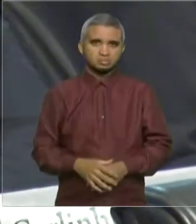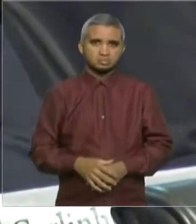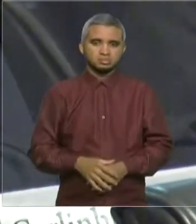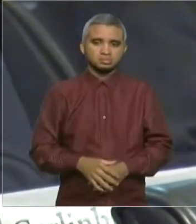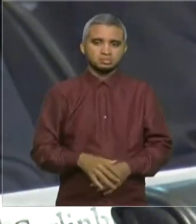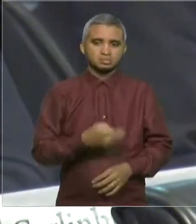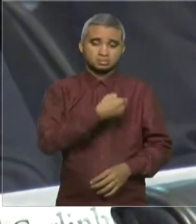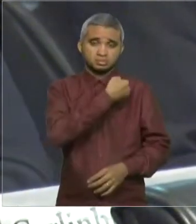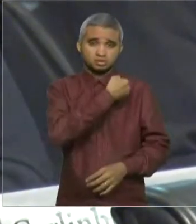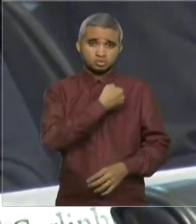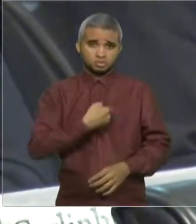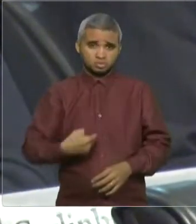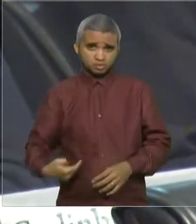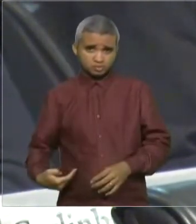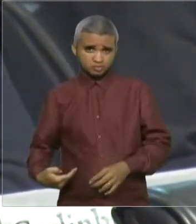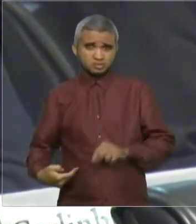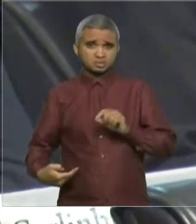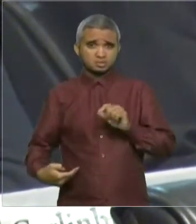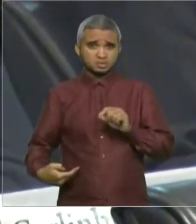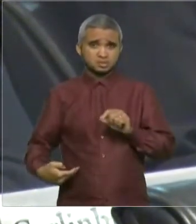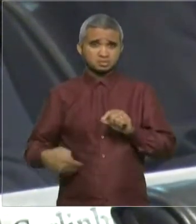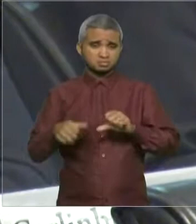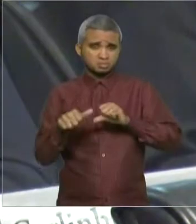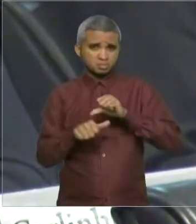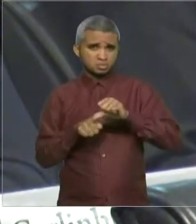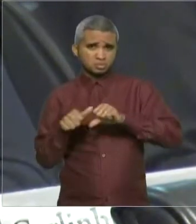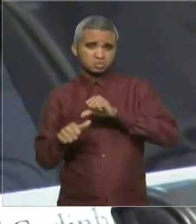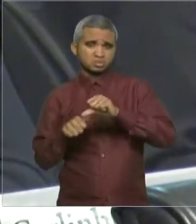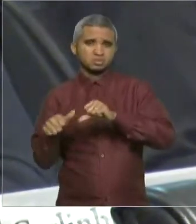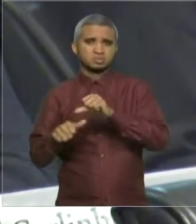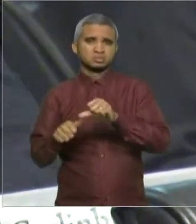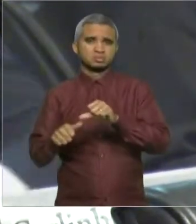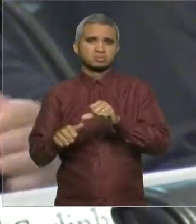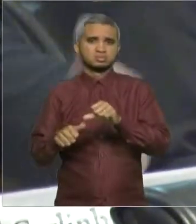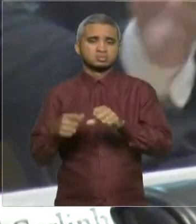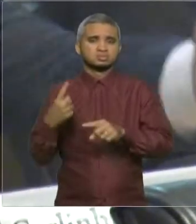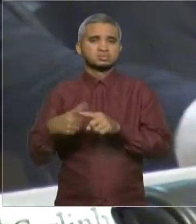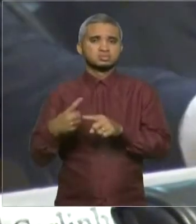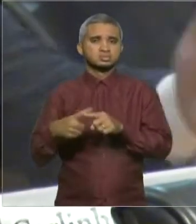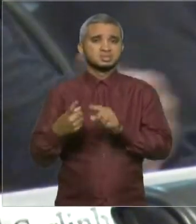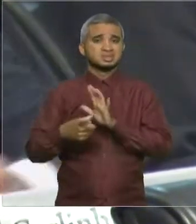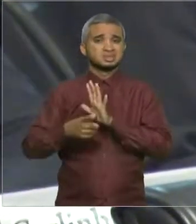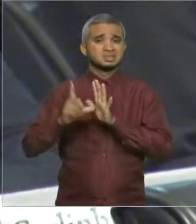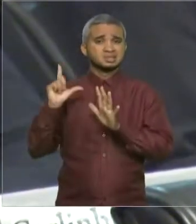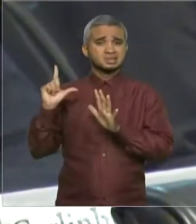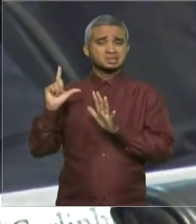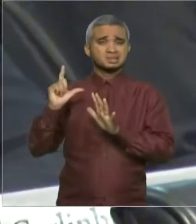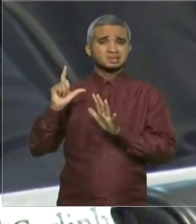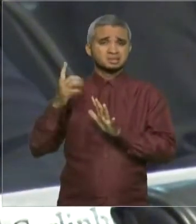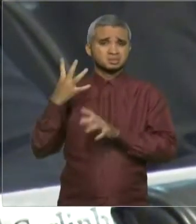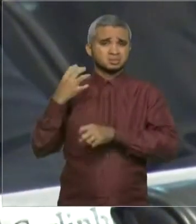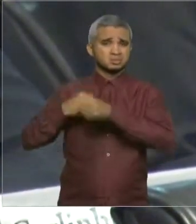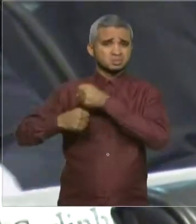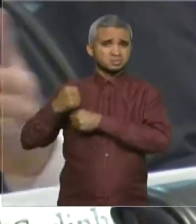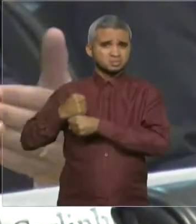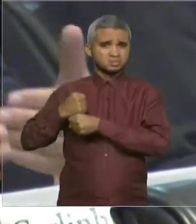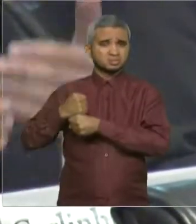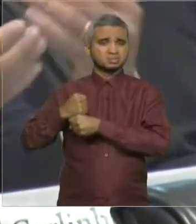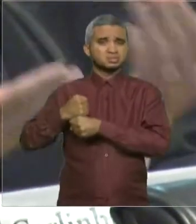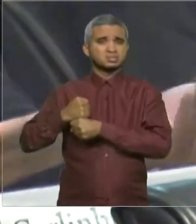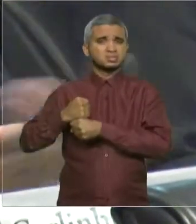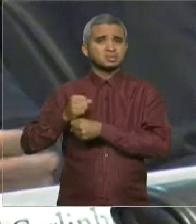uma tentativa de resolver o problema da primeira gestão, que é exatamente essa questão de colocar as hemodiálises para funcionar,